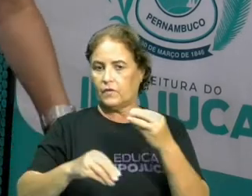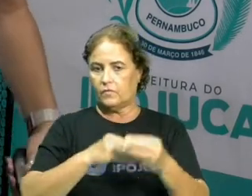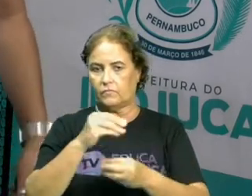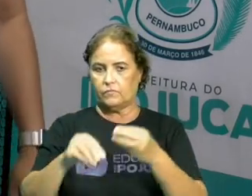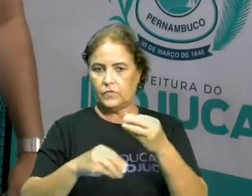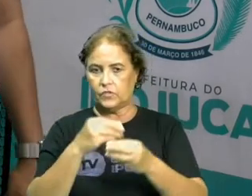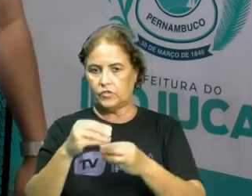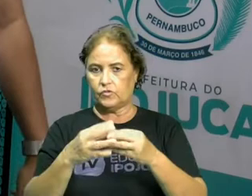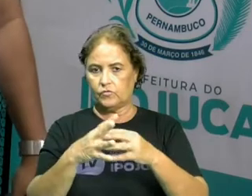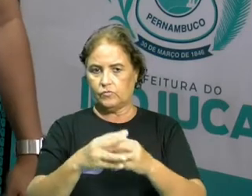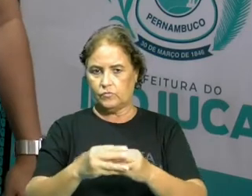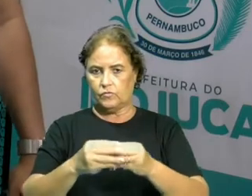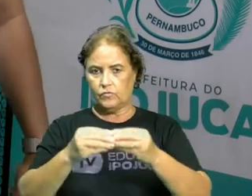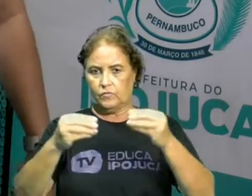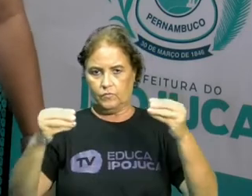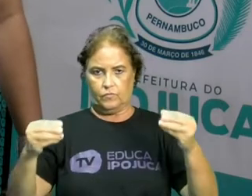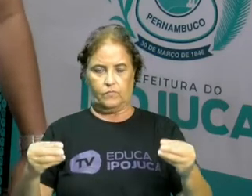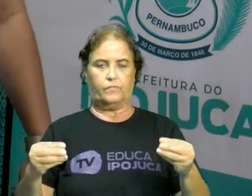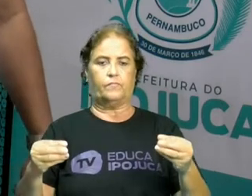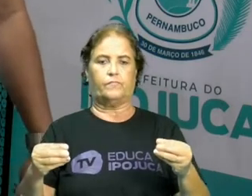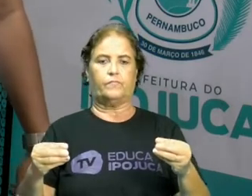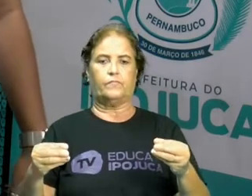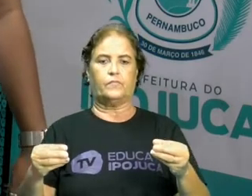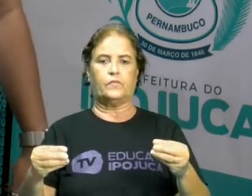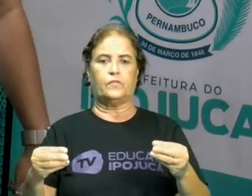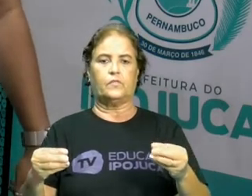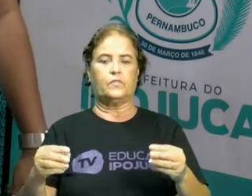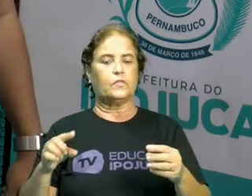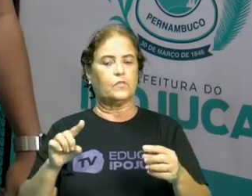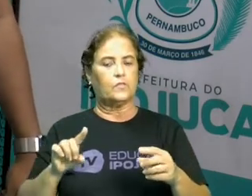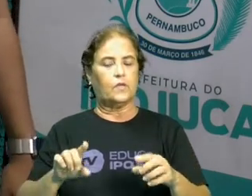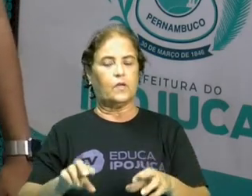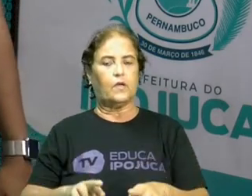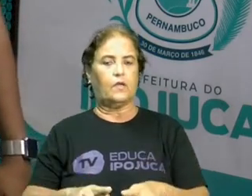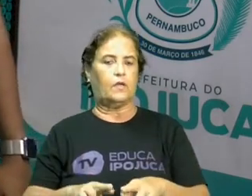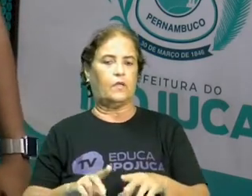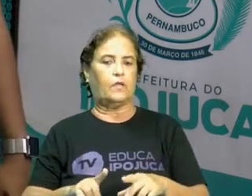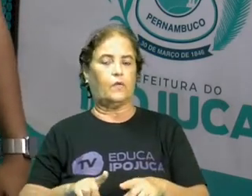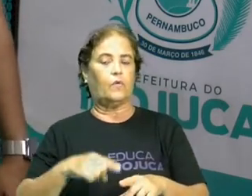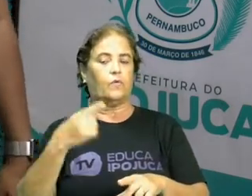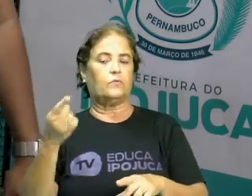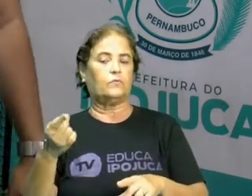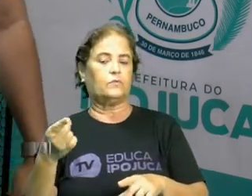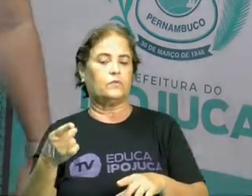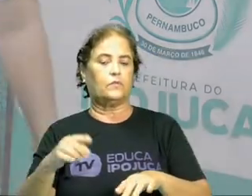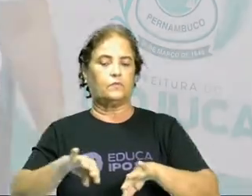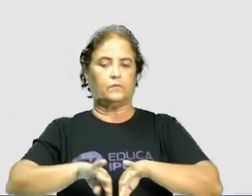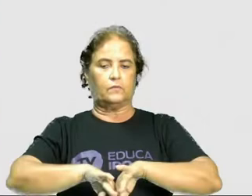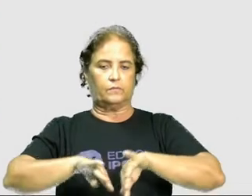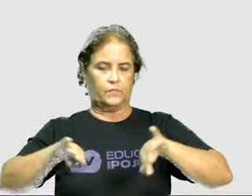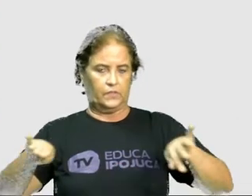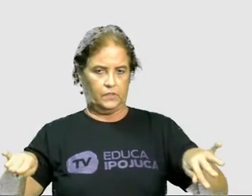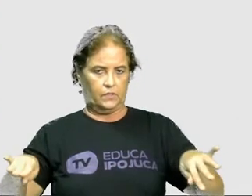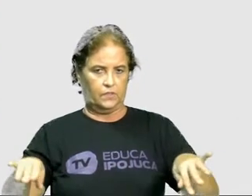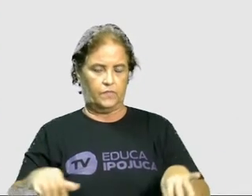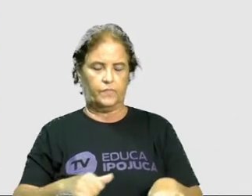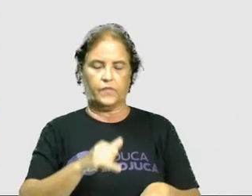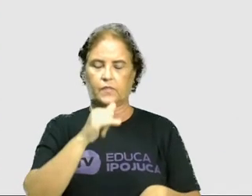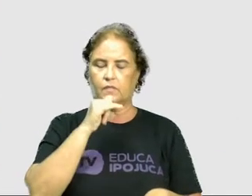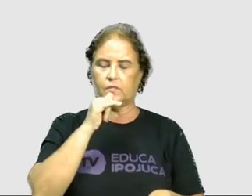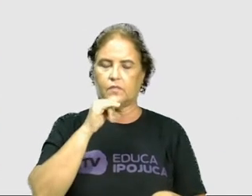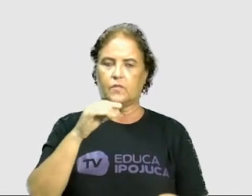consigo distinguir um dos outros, aí eu vou ter outros tipos de separação. Por exemplo, o nosso sal de